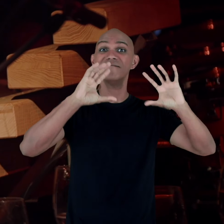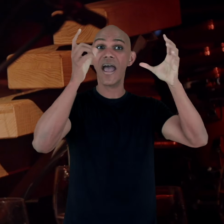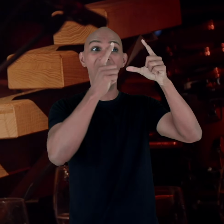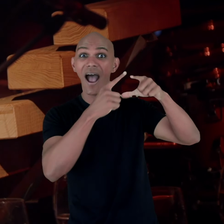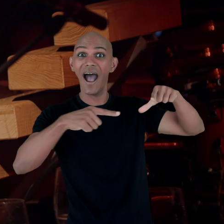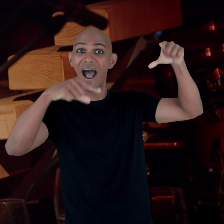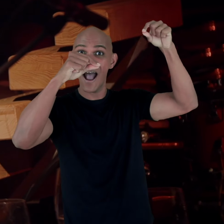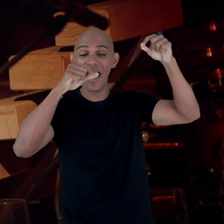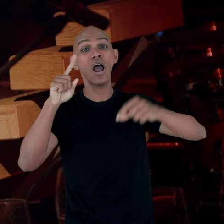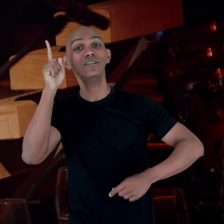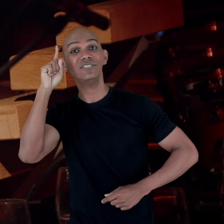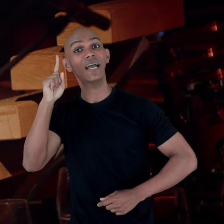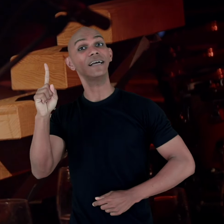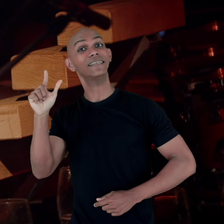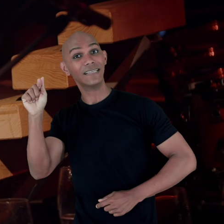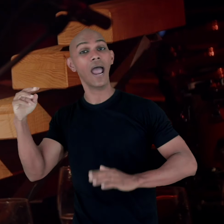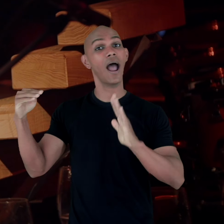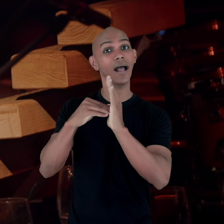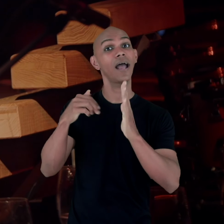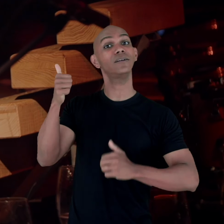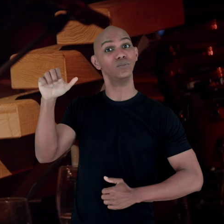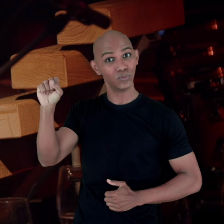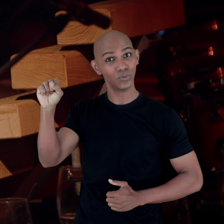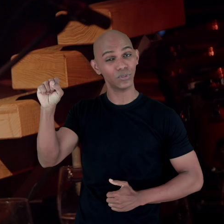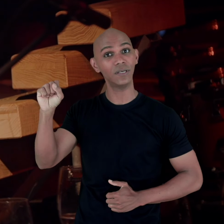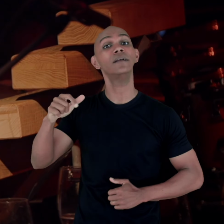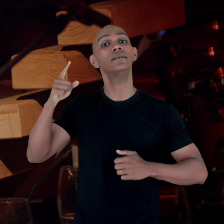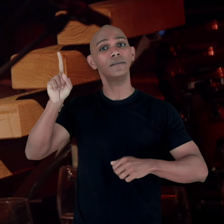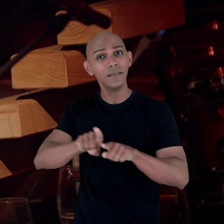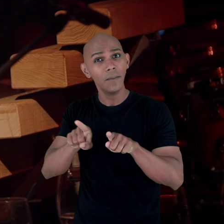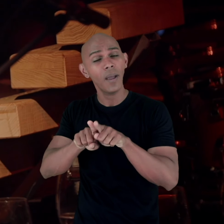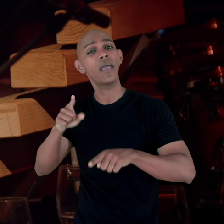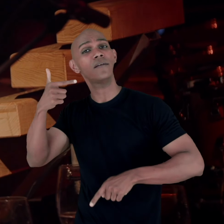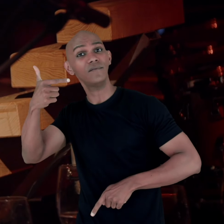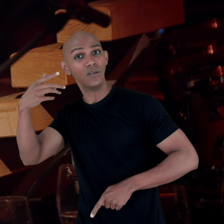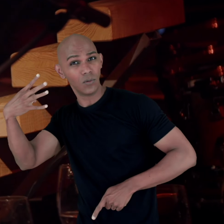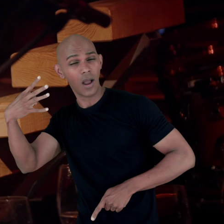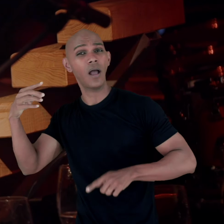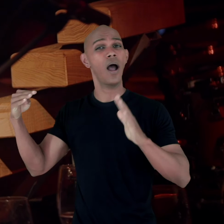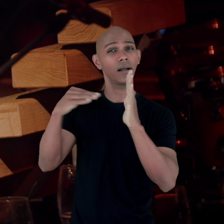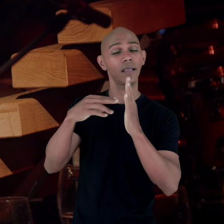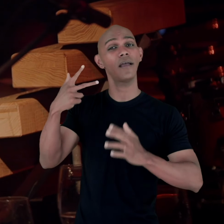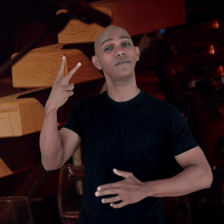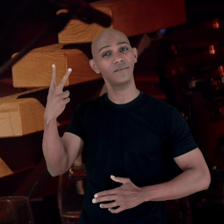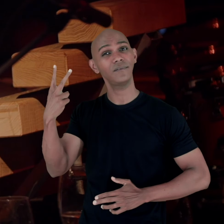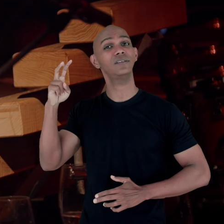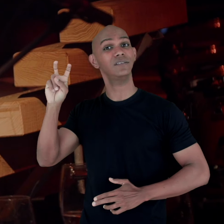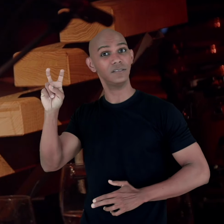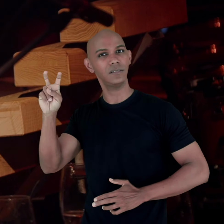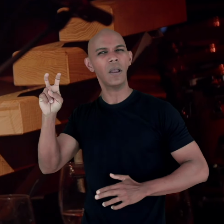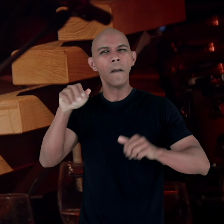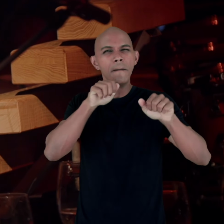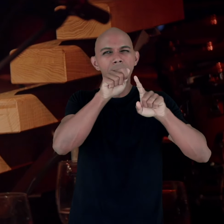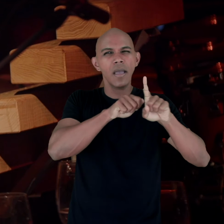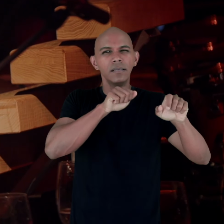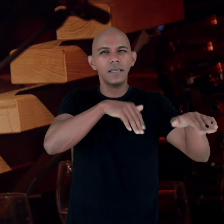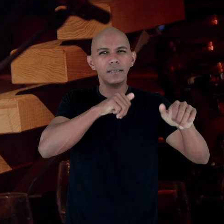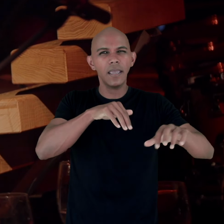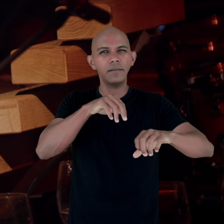Lua, que acontece nos dias 17 e 18, 24 e 25 de setembro, no Parque Ecológico